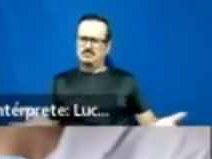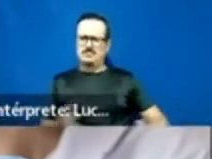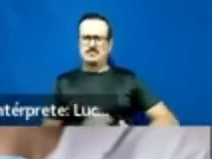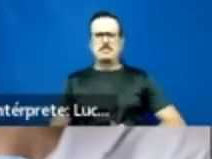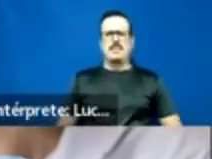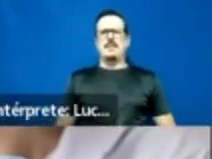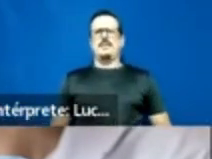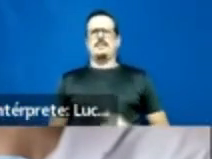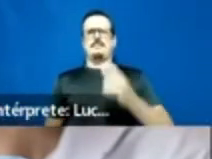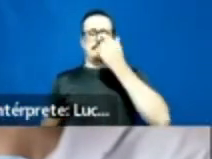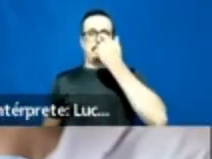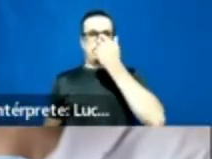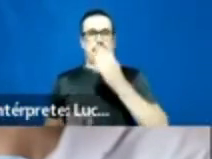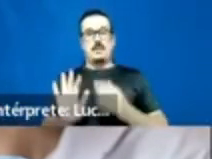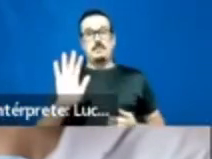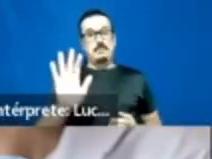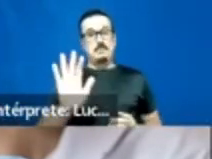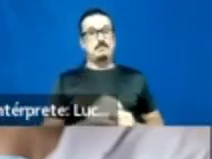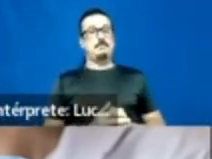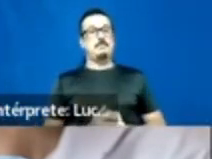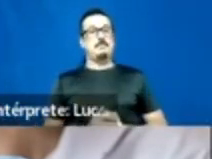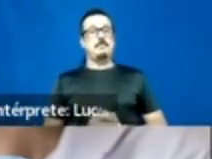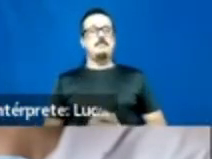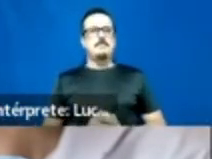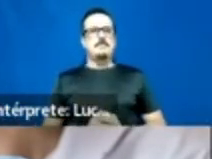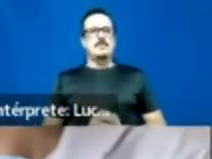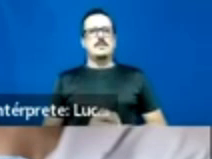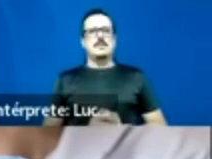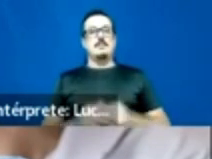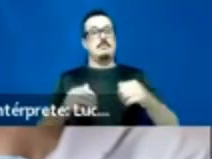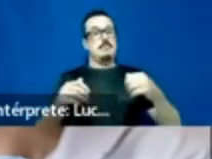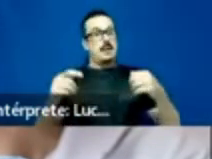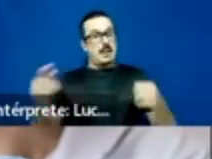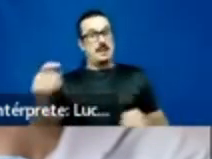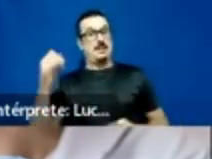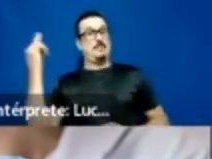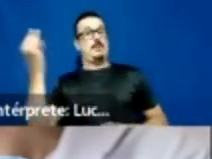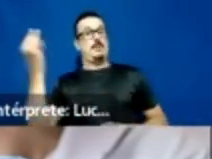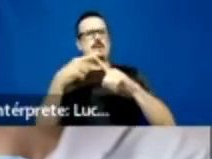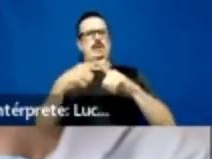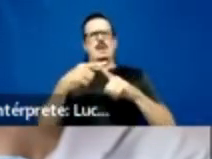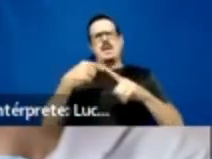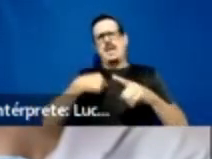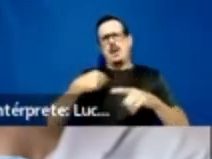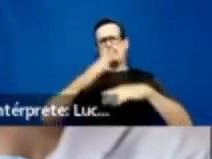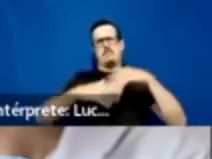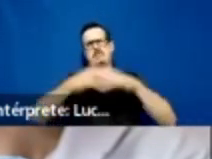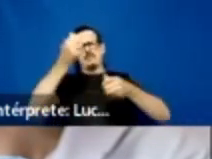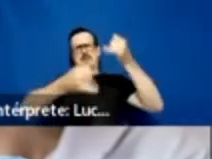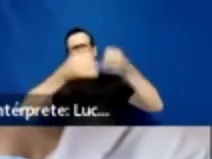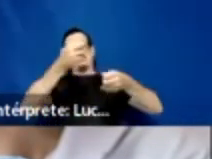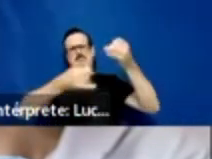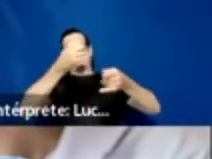para dar peso e base a tudo que vocês viram, há comprovação científica. E nós estamos